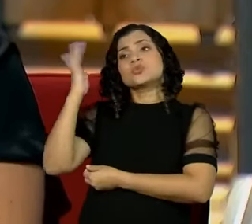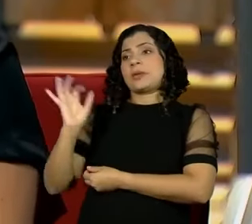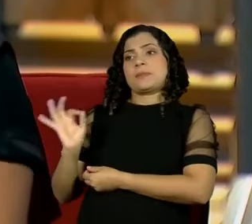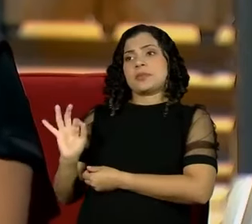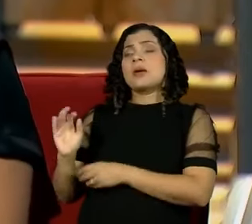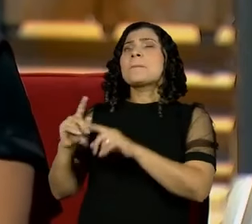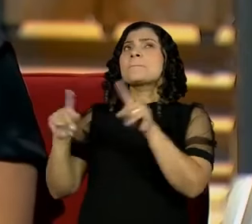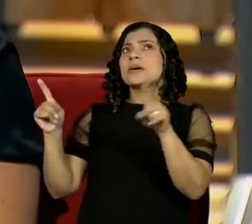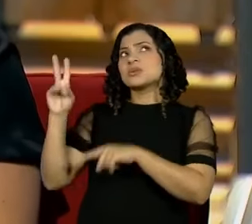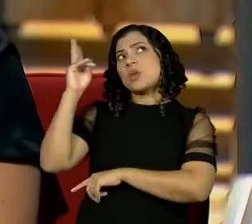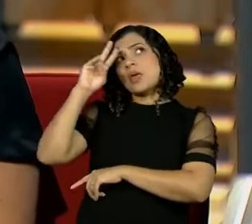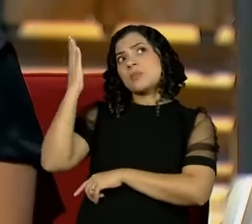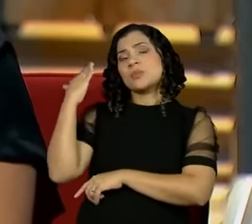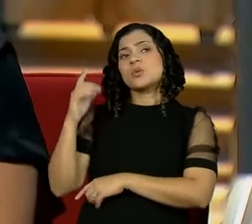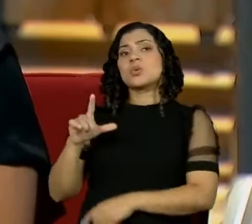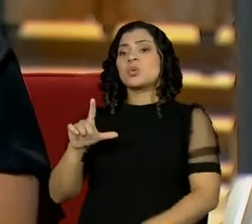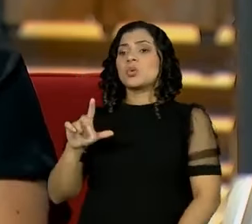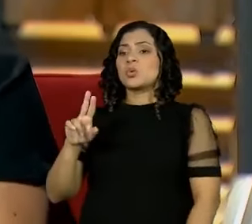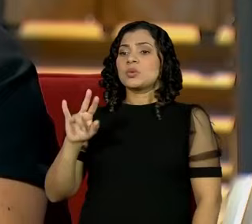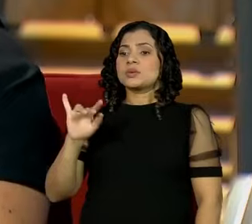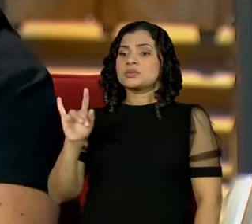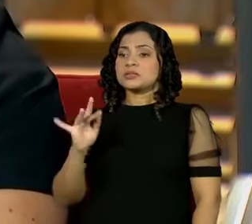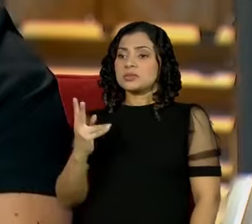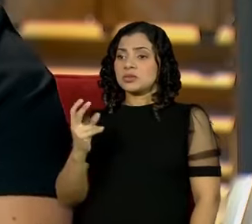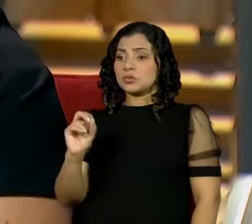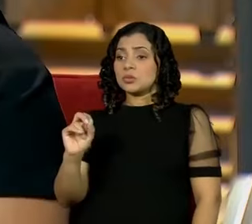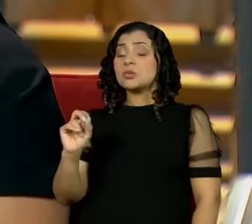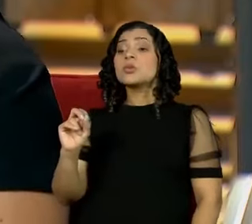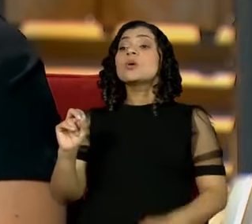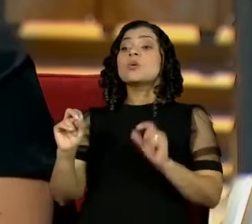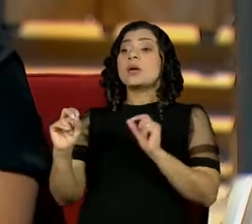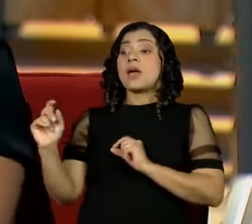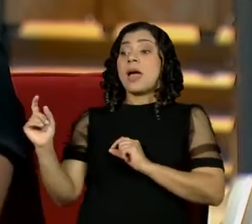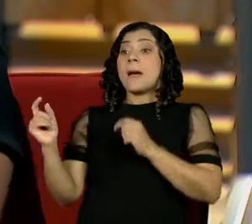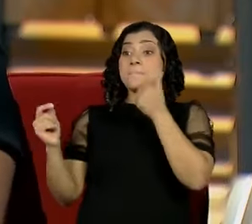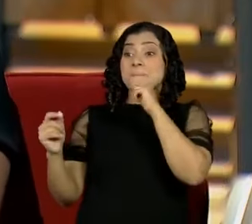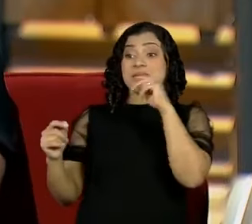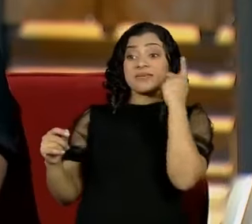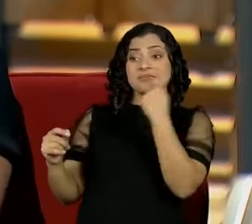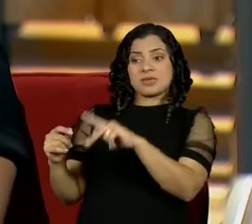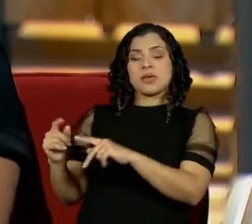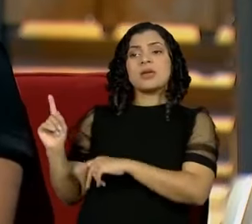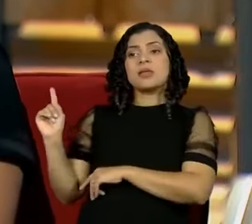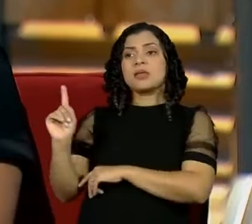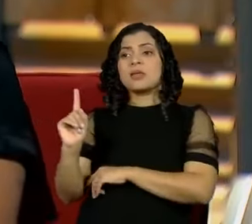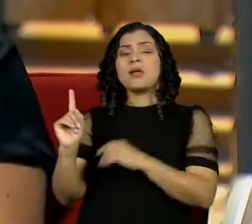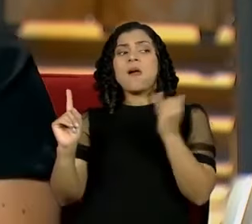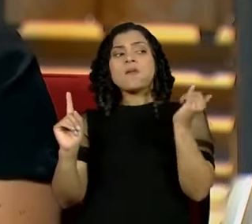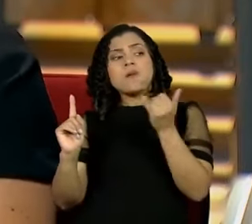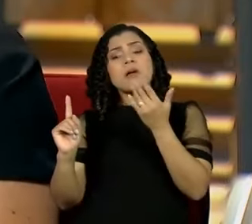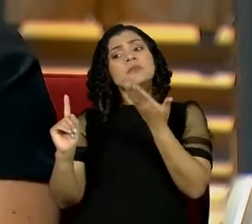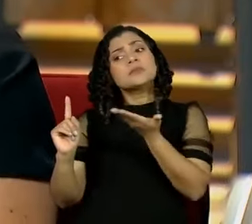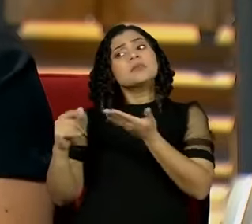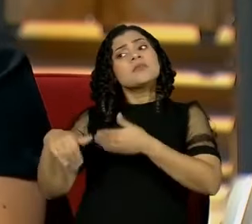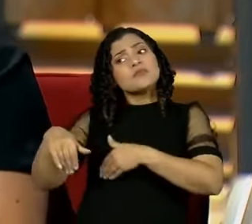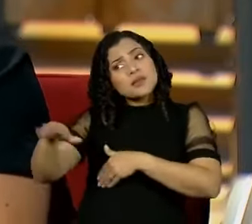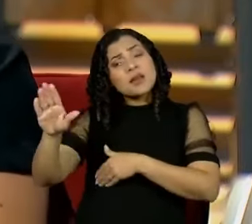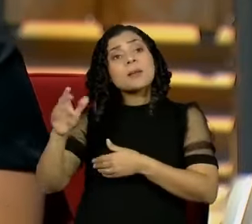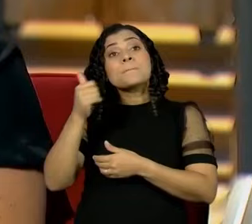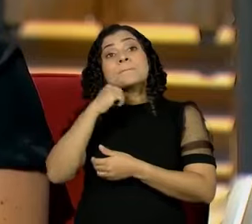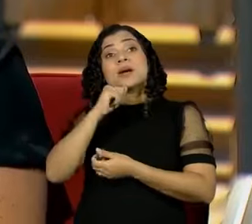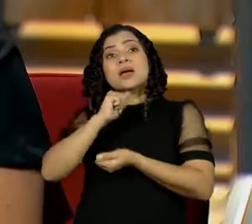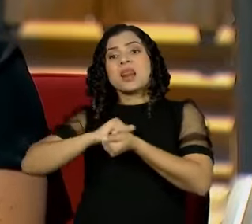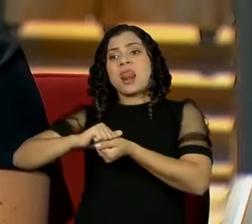menino eh do Luizinho em que a mãe foi convencida a mandar o filho para aquele lugar a mãe era uma lavadeira de